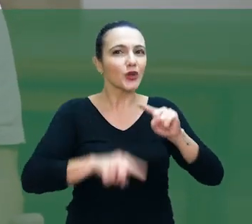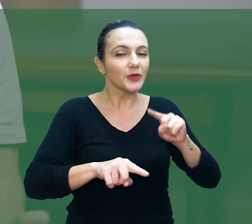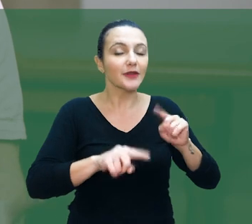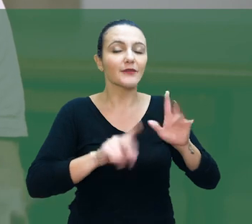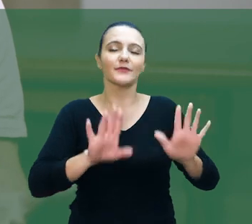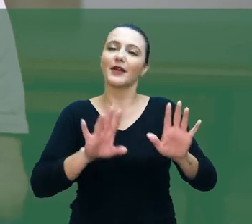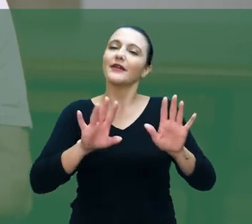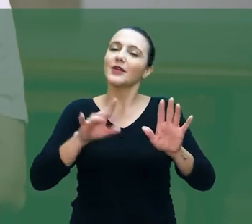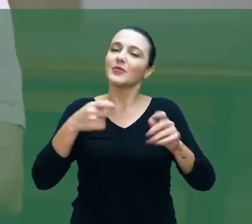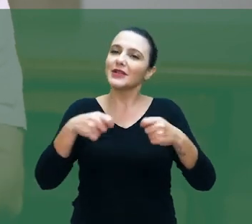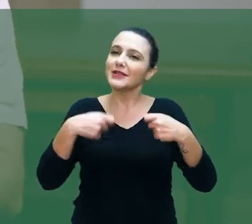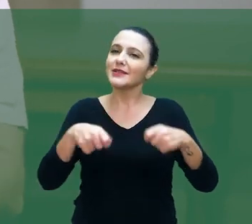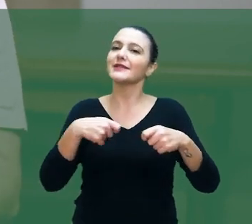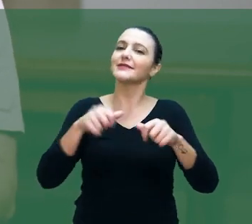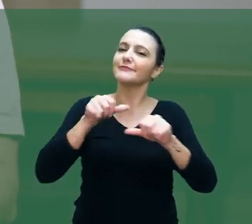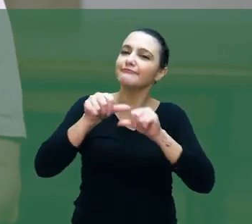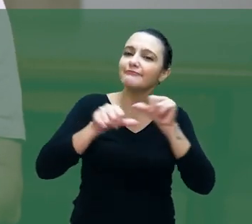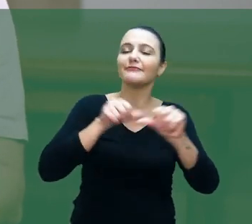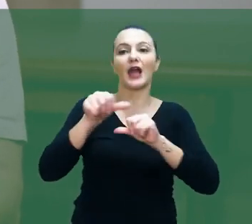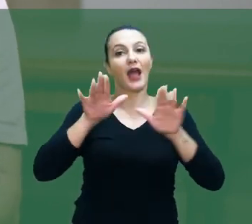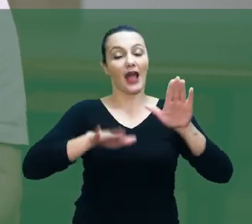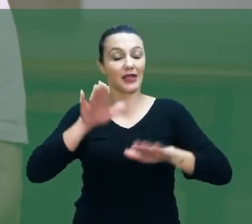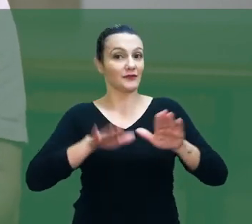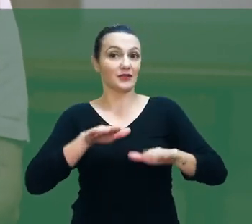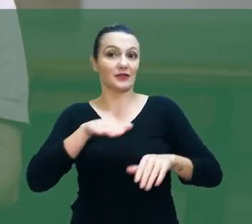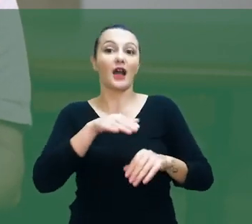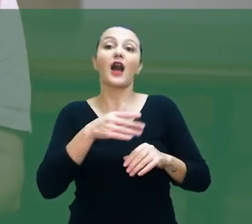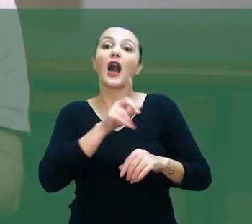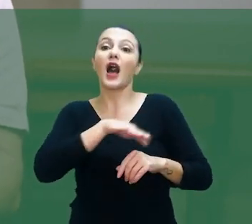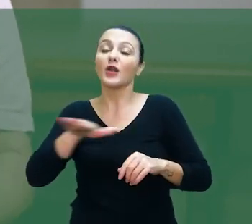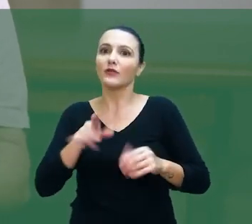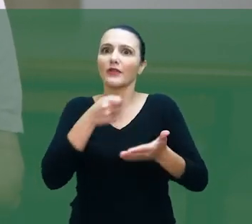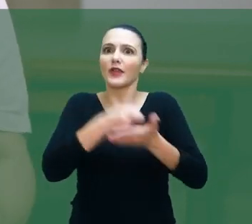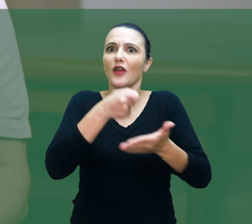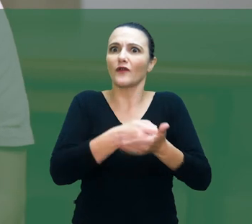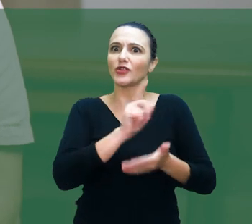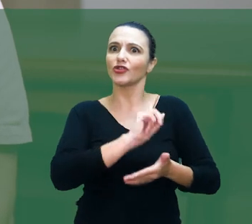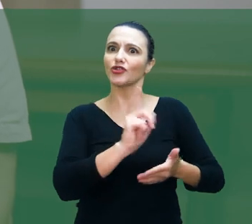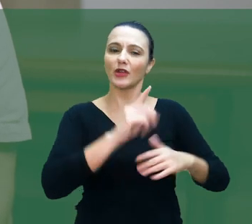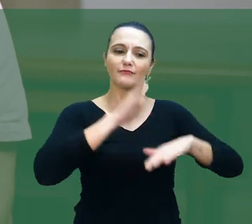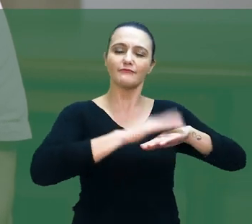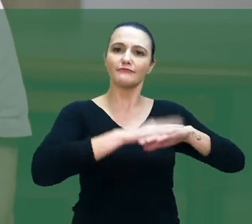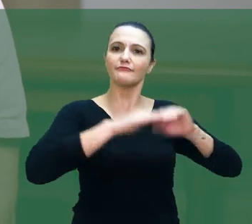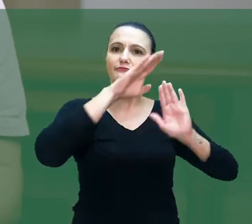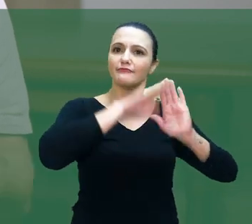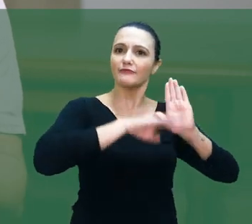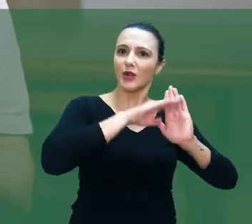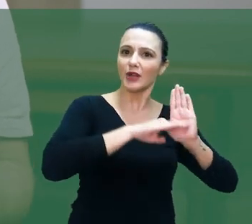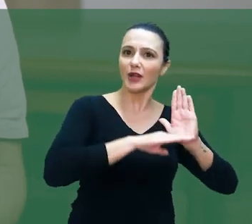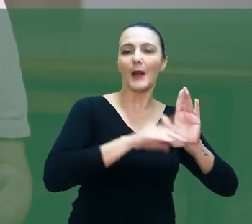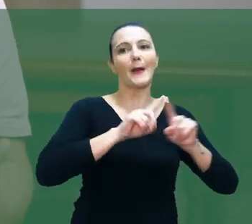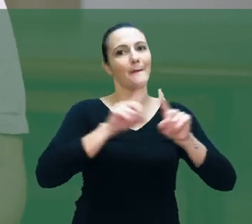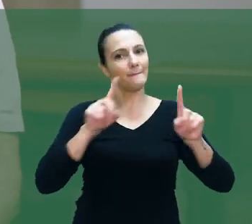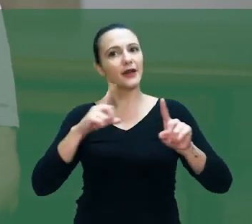essa impressão, né? Então mesmo que o aluno não defenda uma regulamentação, ele entenda ali que no âmbito da discussão de direitos, tá, a coisa não